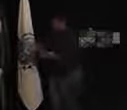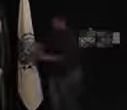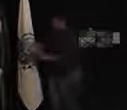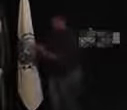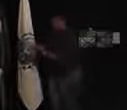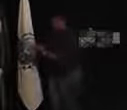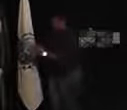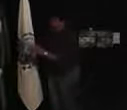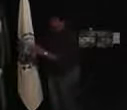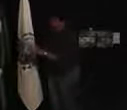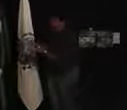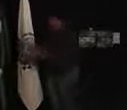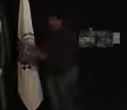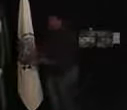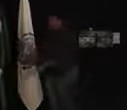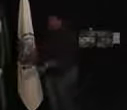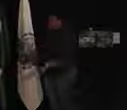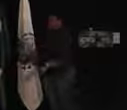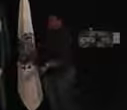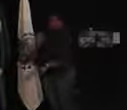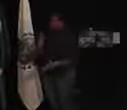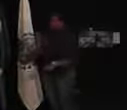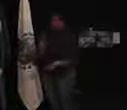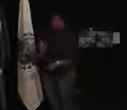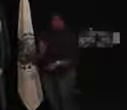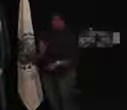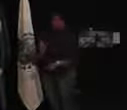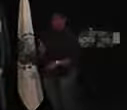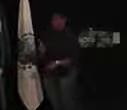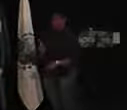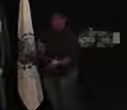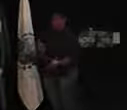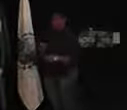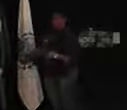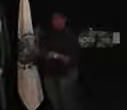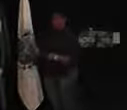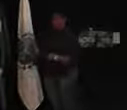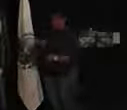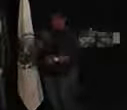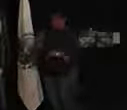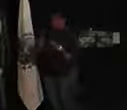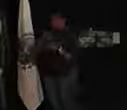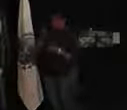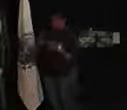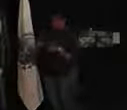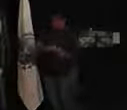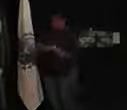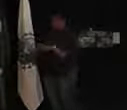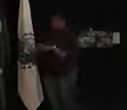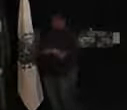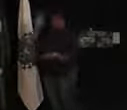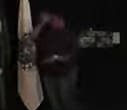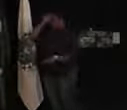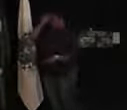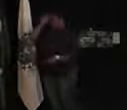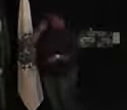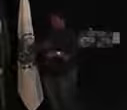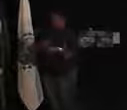é isso. Então, a gente também tem que falar disso, né? Porque a gente tem que aprender a diferenciar